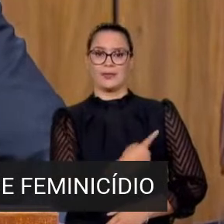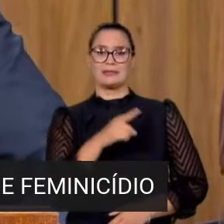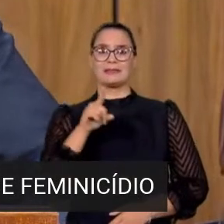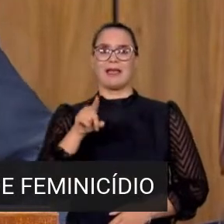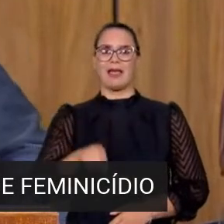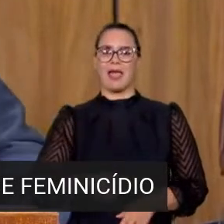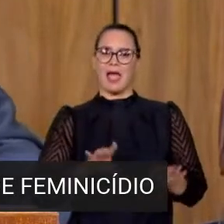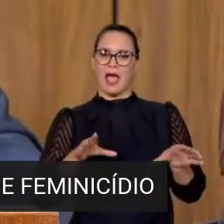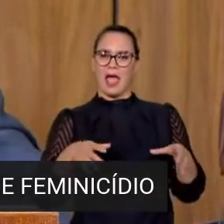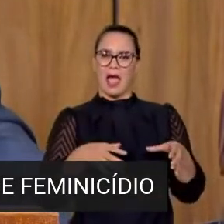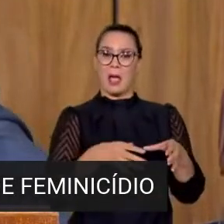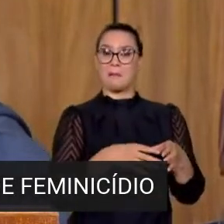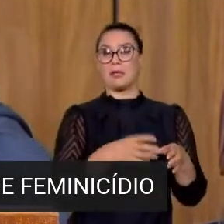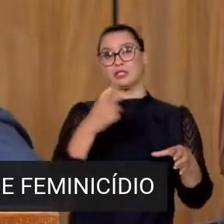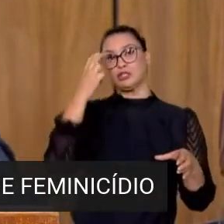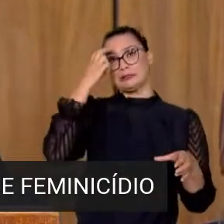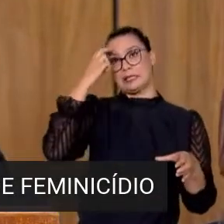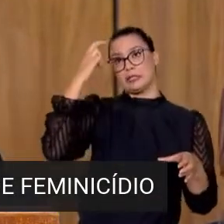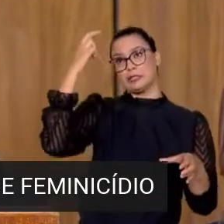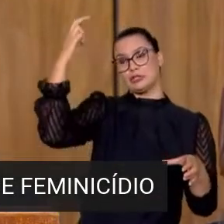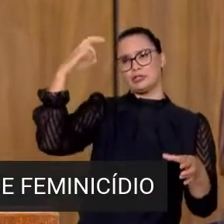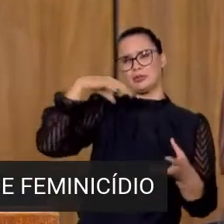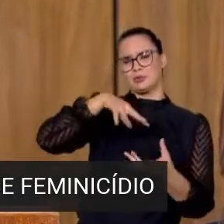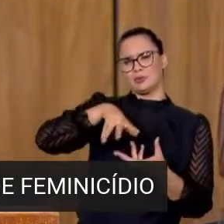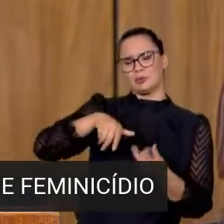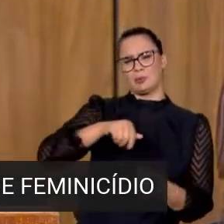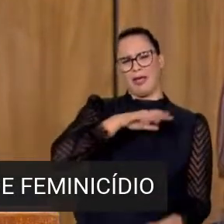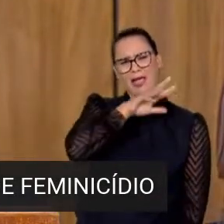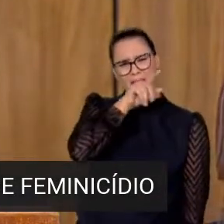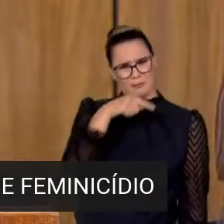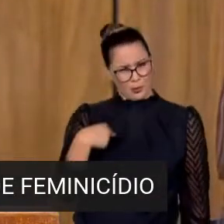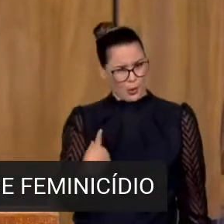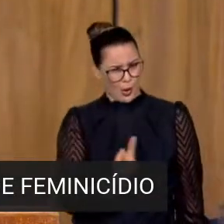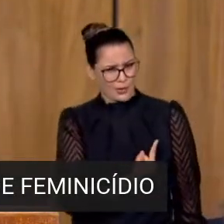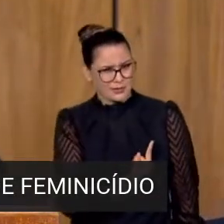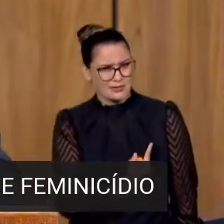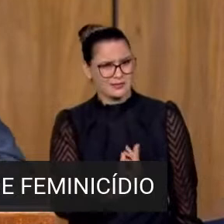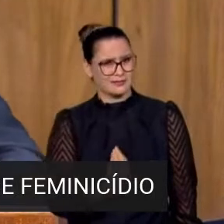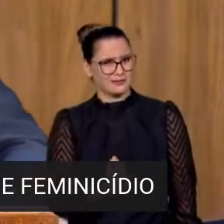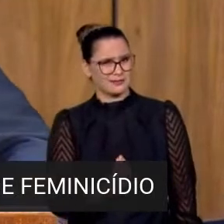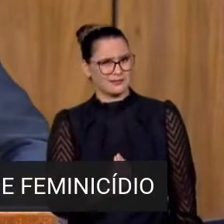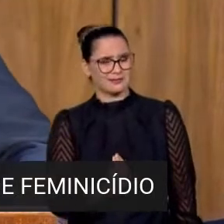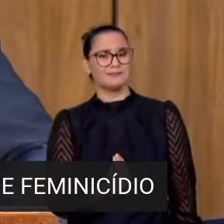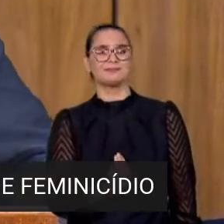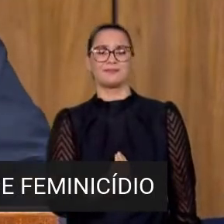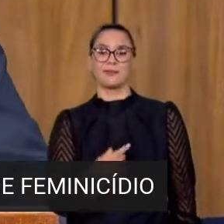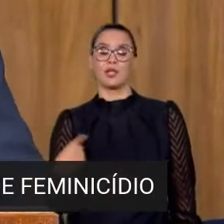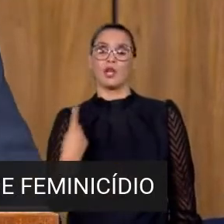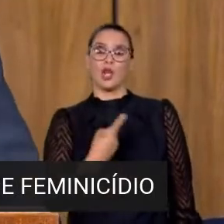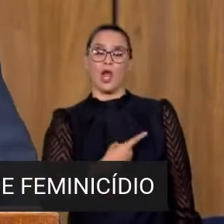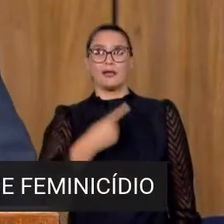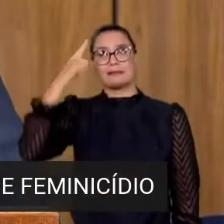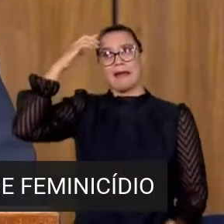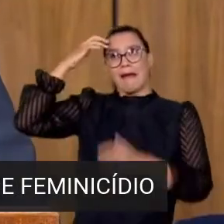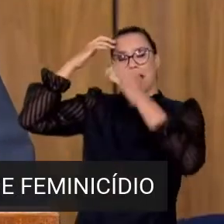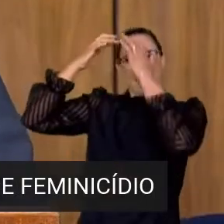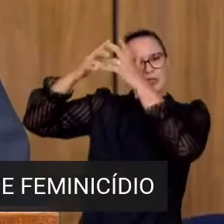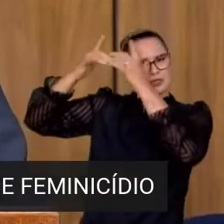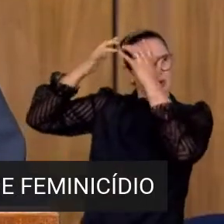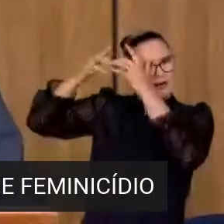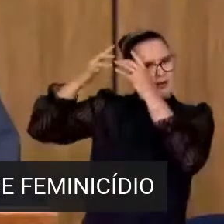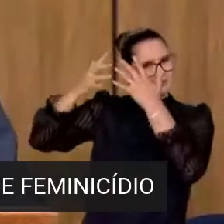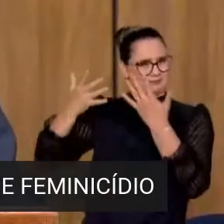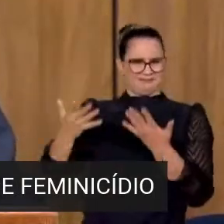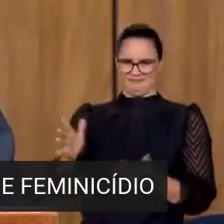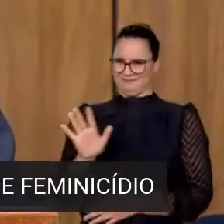parte inteligente do mundo animal, que nós somos racionais. Eu queria